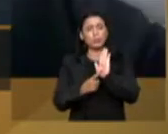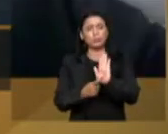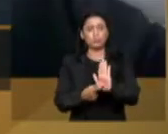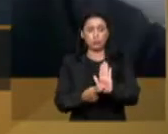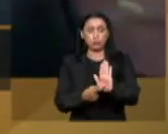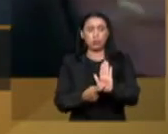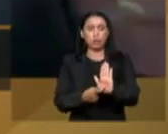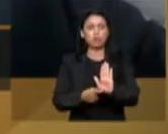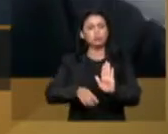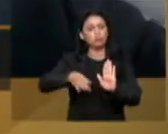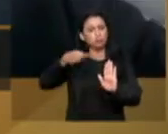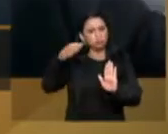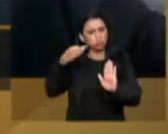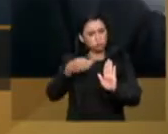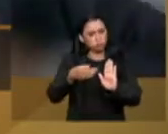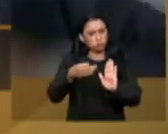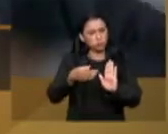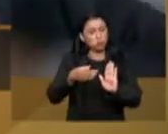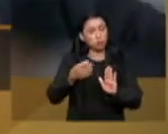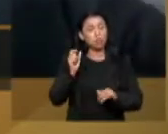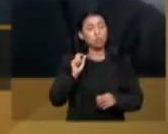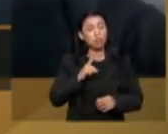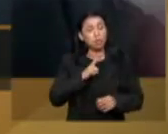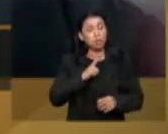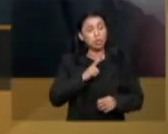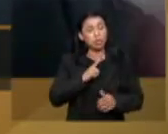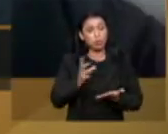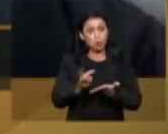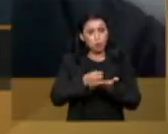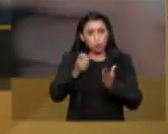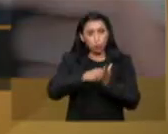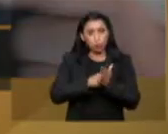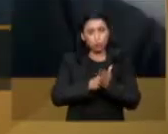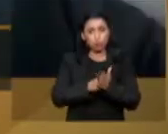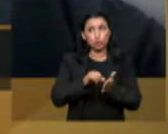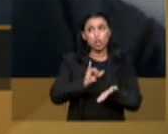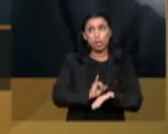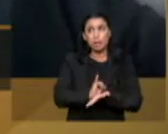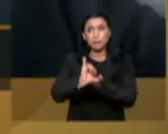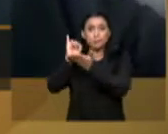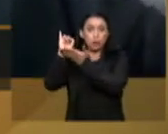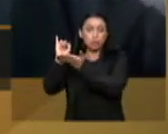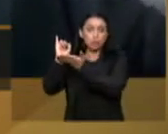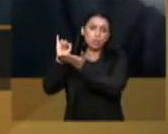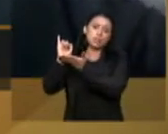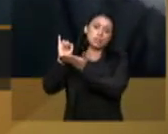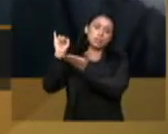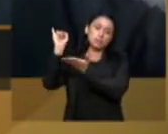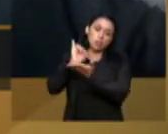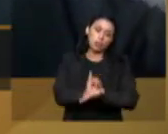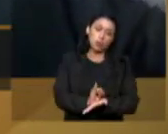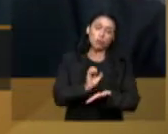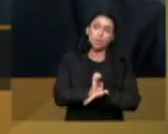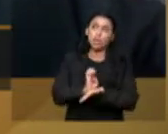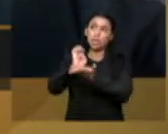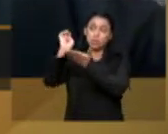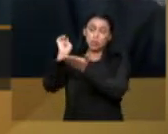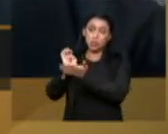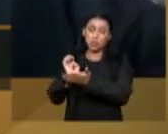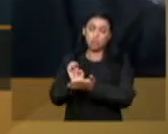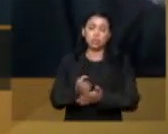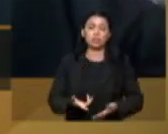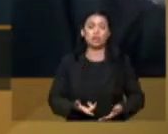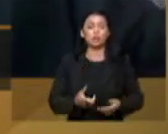expressamente determinou que para o imposto de importação, para o imposto de exportação, para o IPI, para o